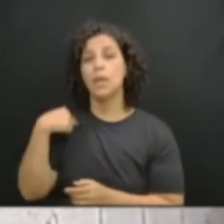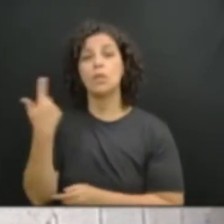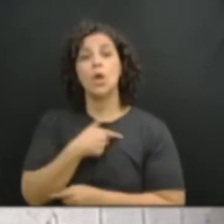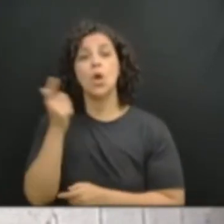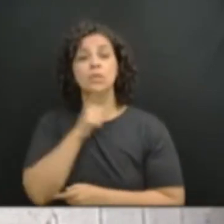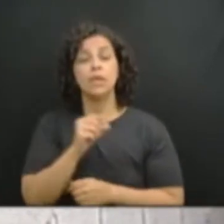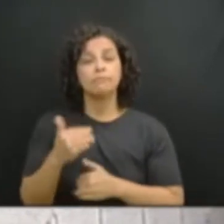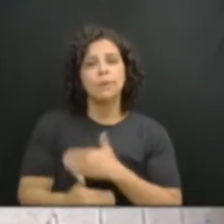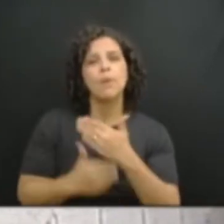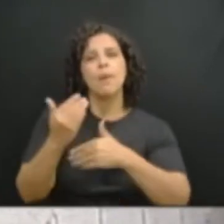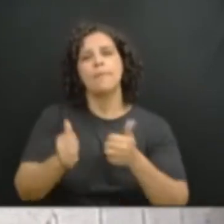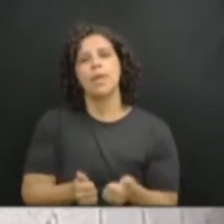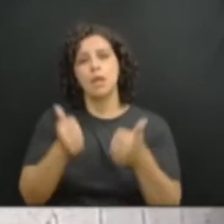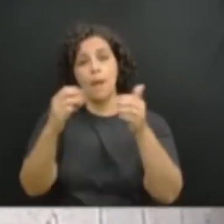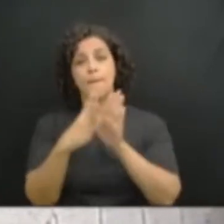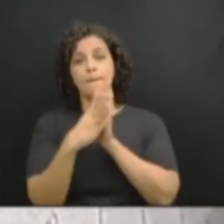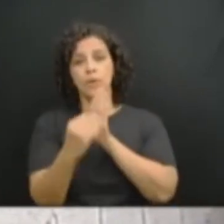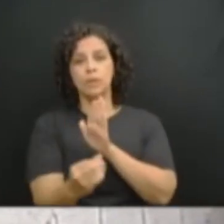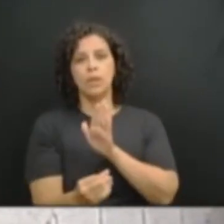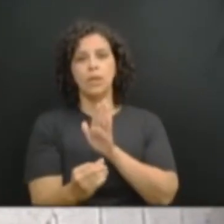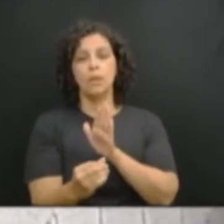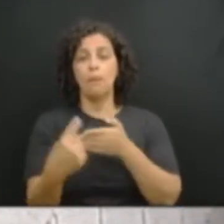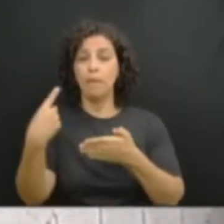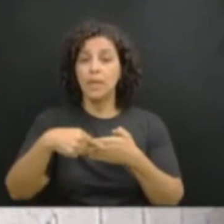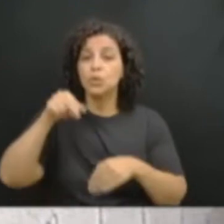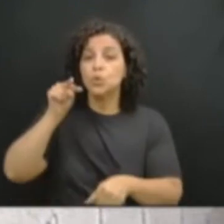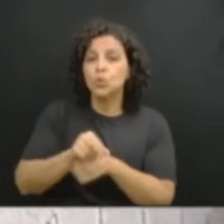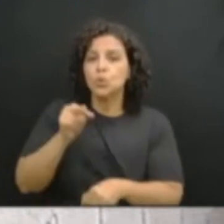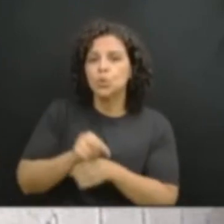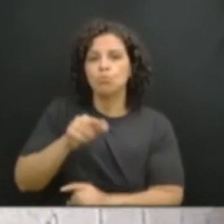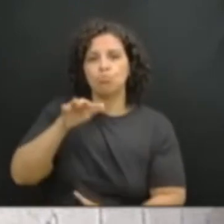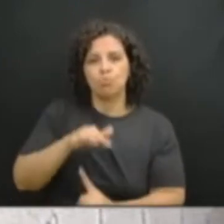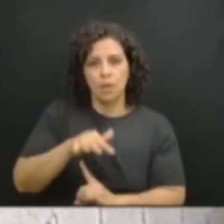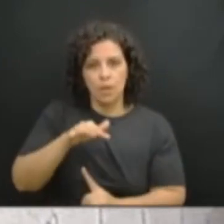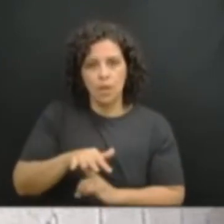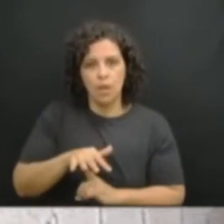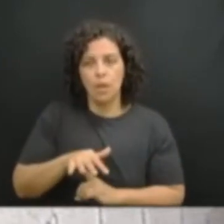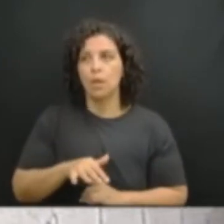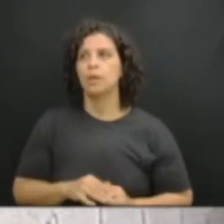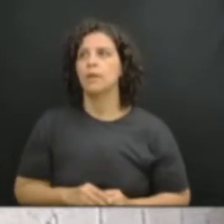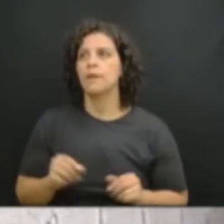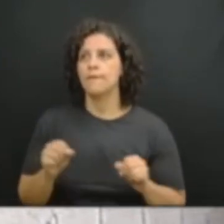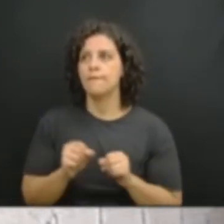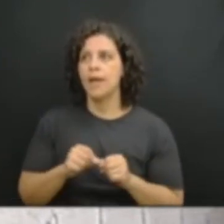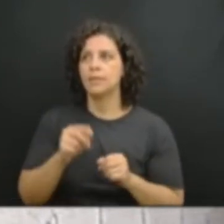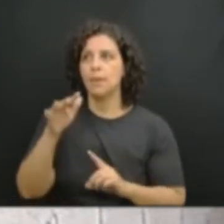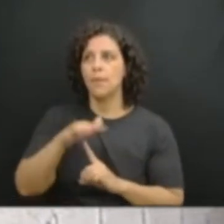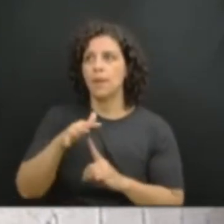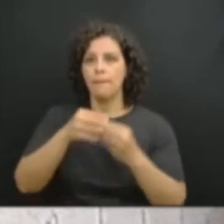gente construa um modelo que cuide do Paraná e não que faça o